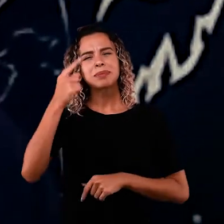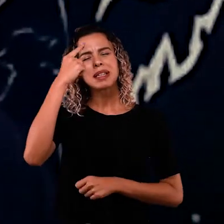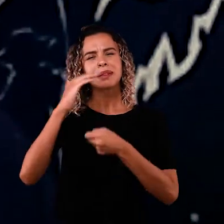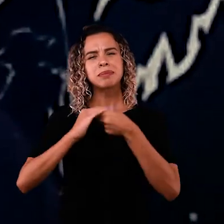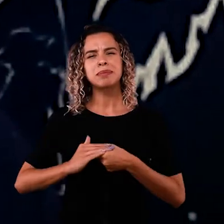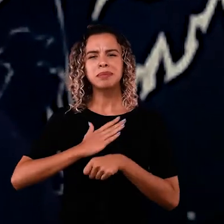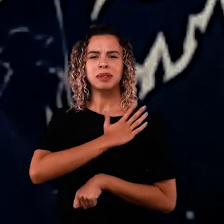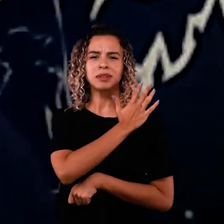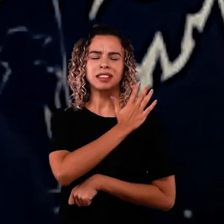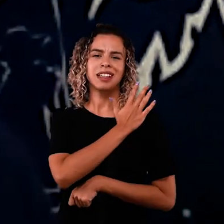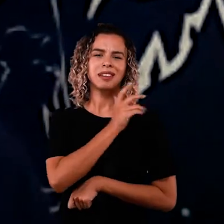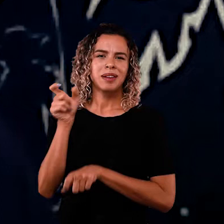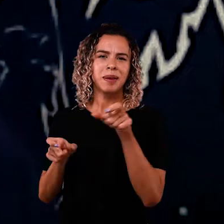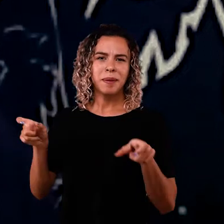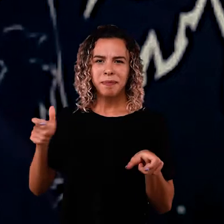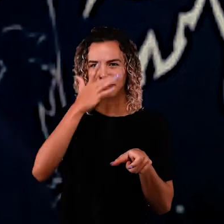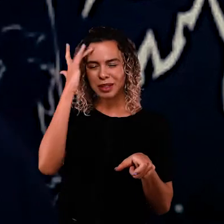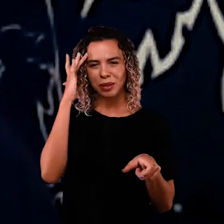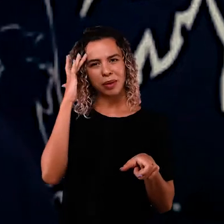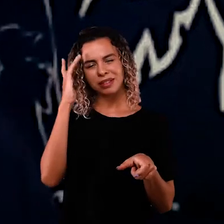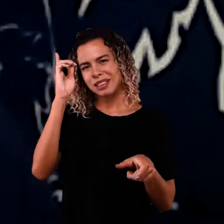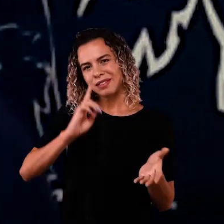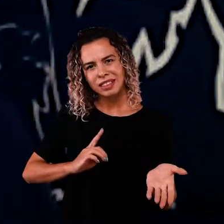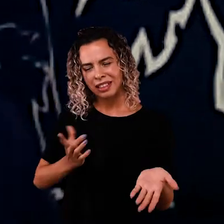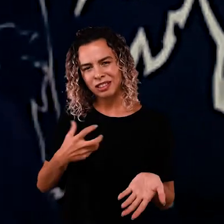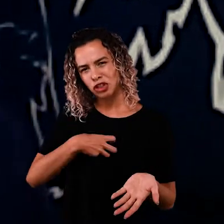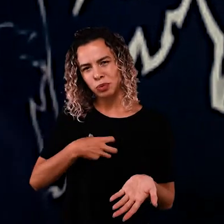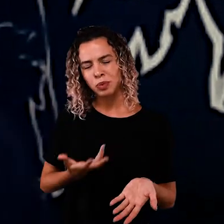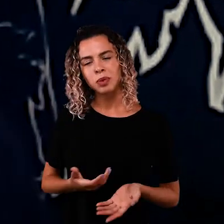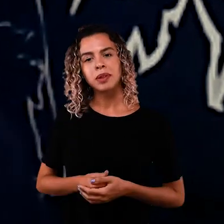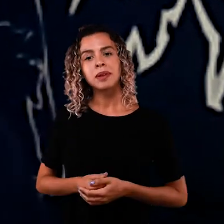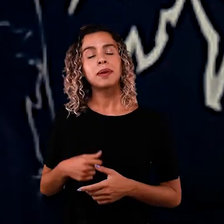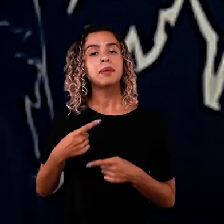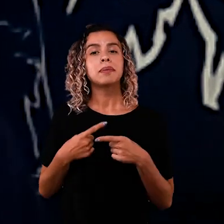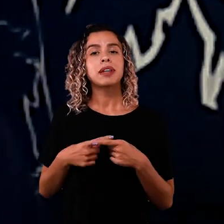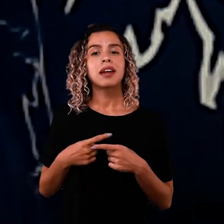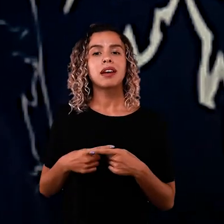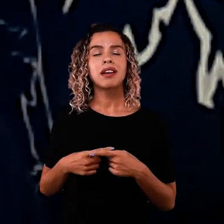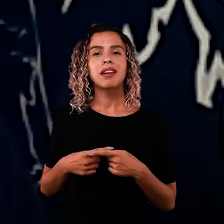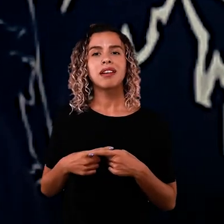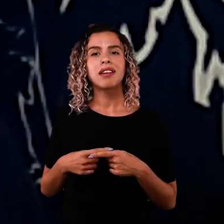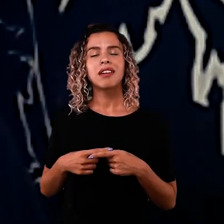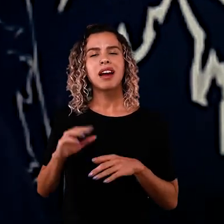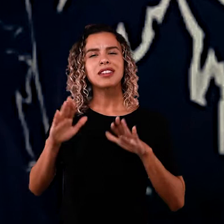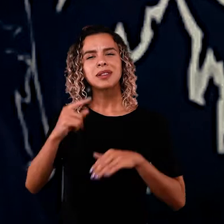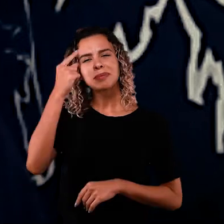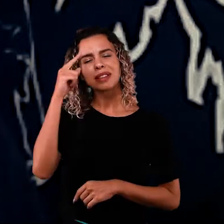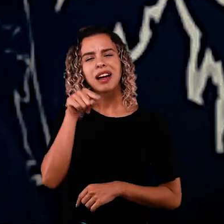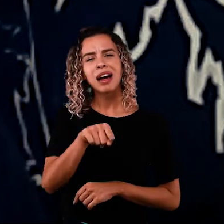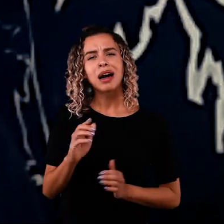Lucas. capacitista, né? Que é aquele preconceito com as pessoas que possuem algum tipo de deficiência, porque elas veem o